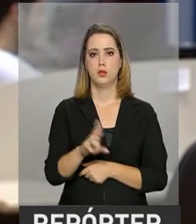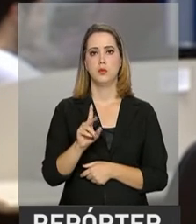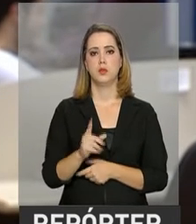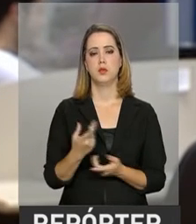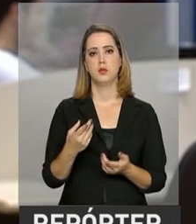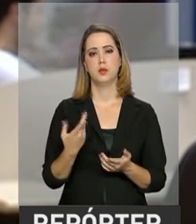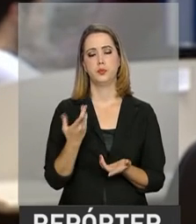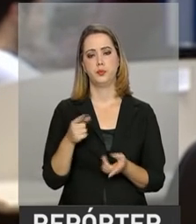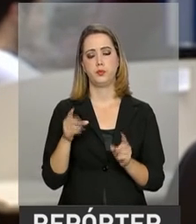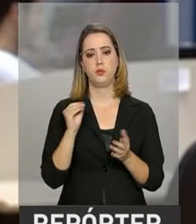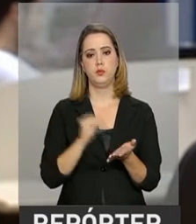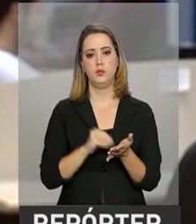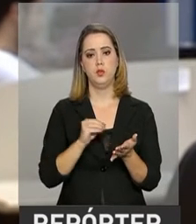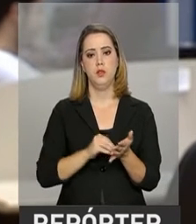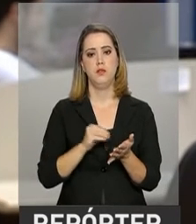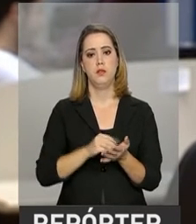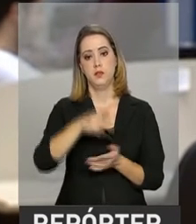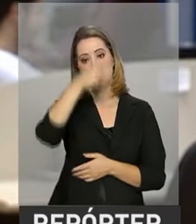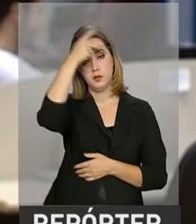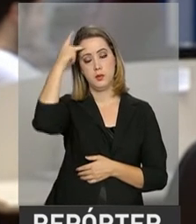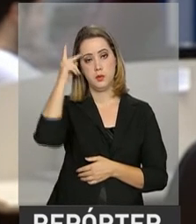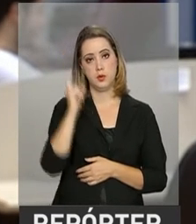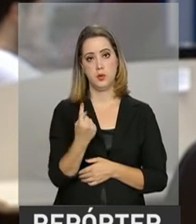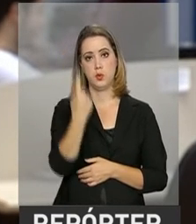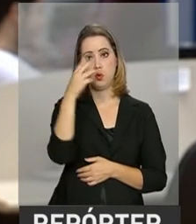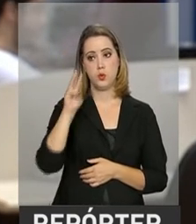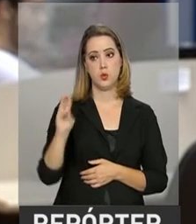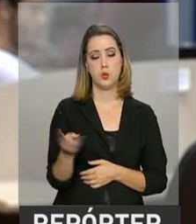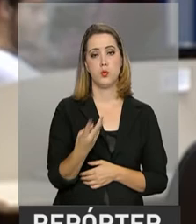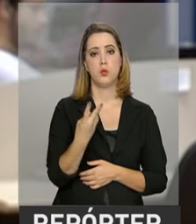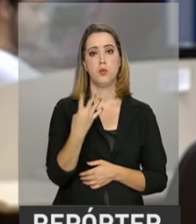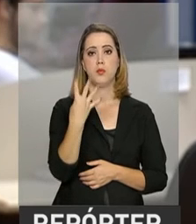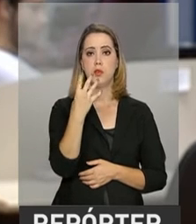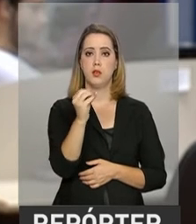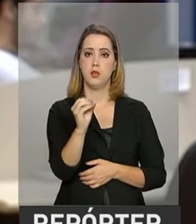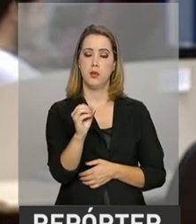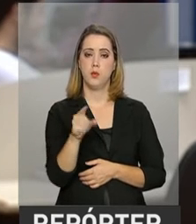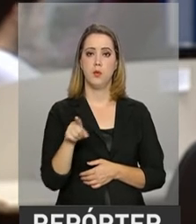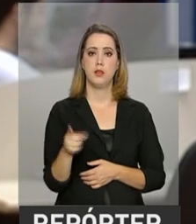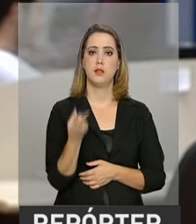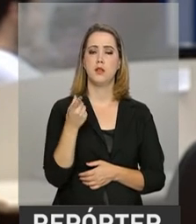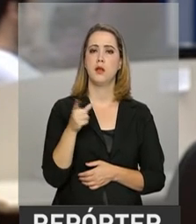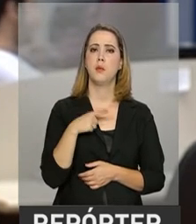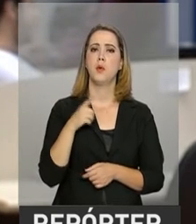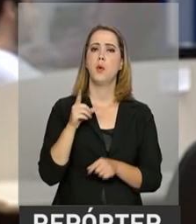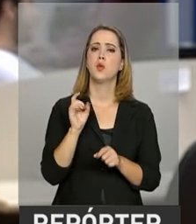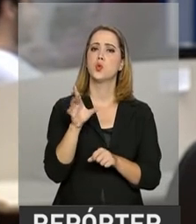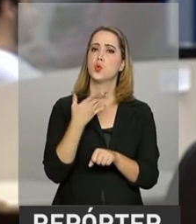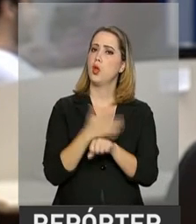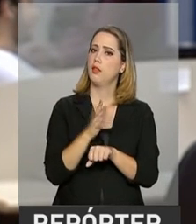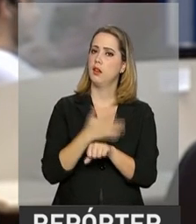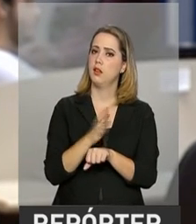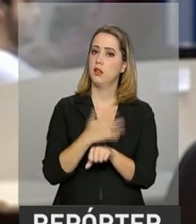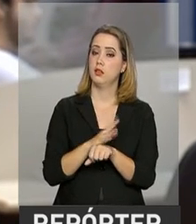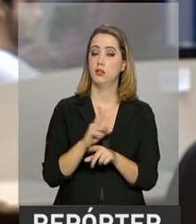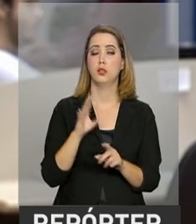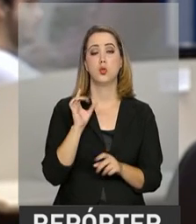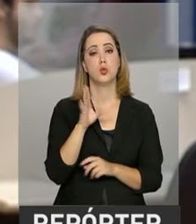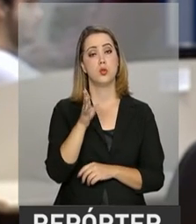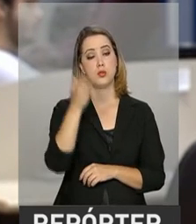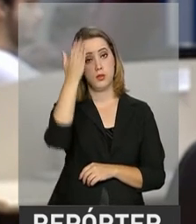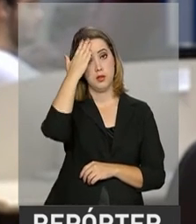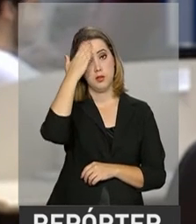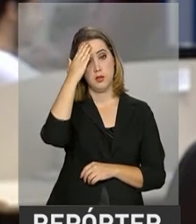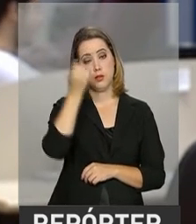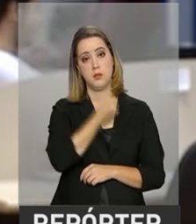1 milhão e 340 mil treineiros, aqueles que fazem as provas para conhecer o processo antes de prestar o exame para valer. Eles só terão acesso